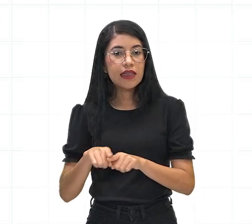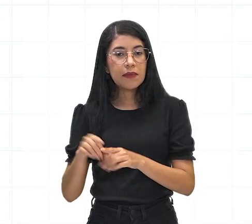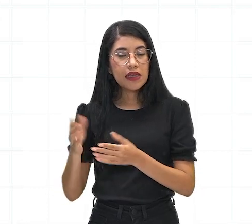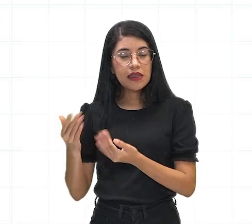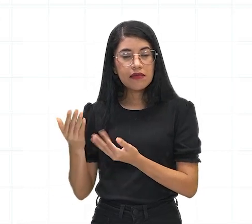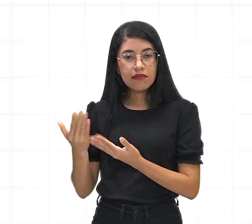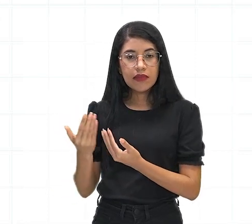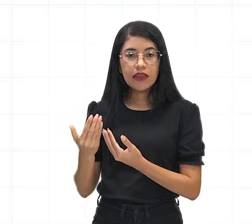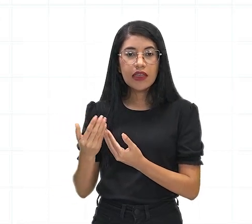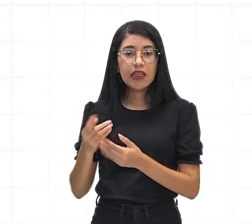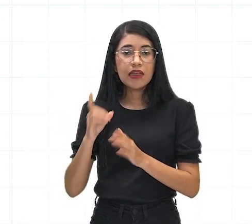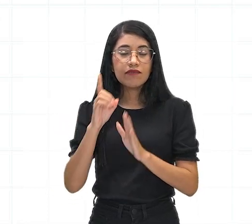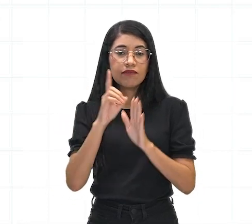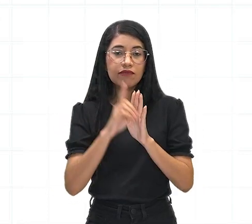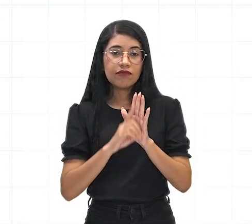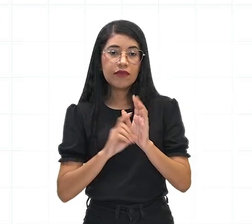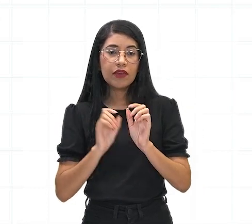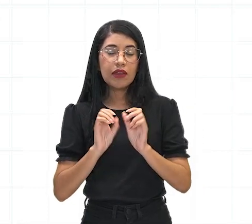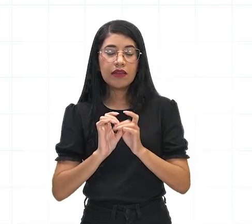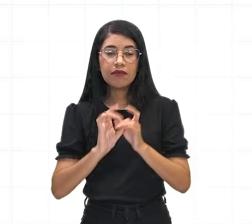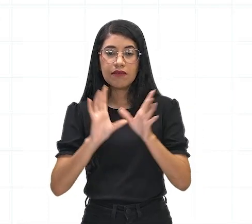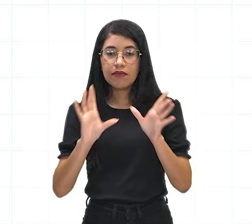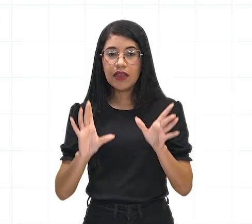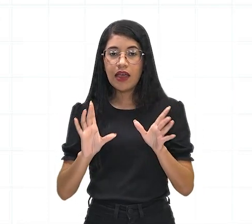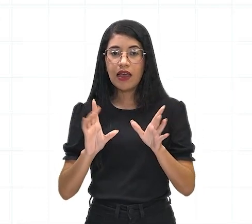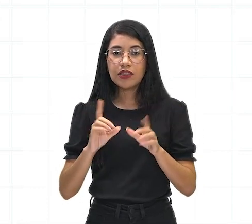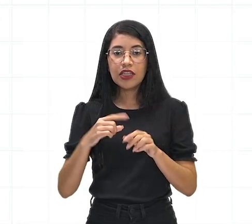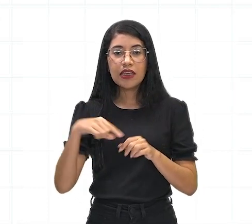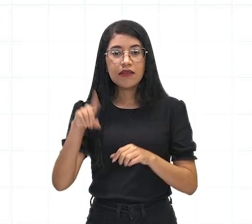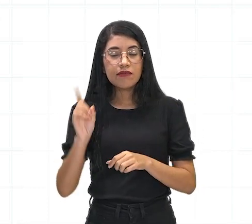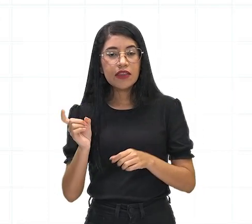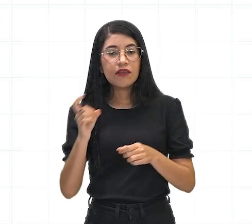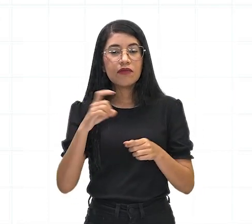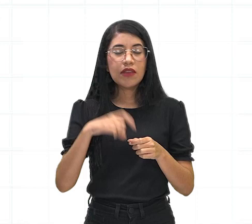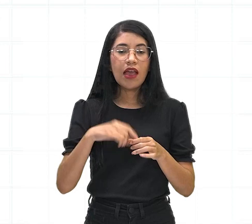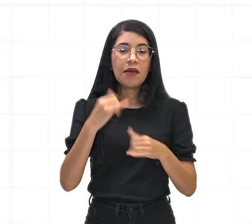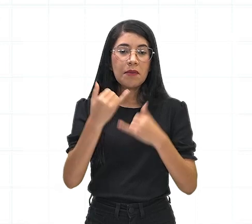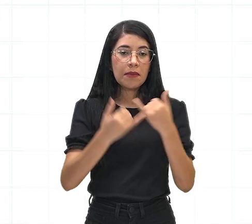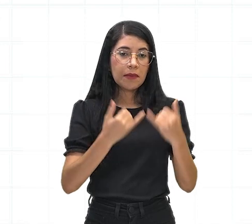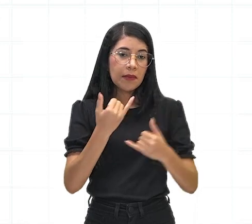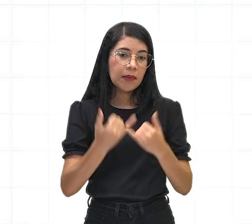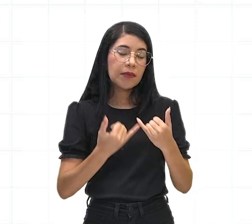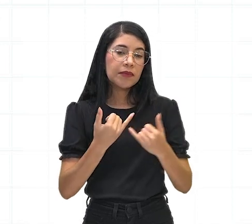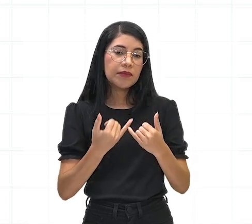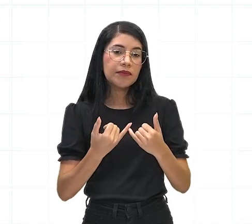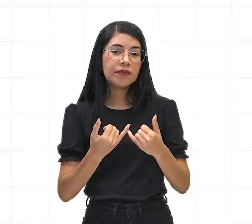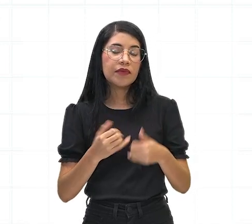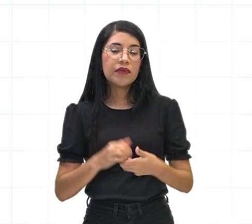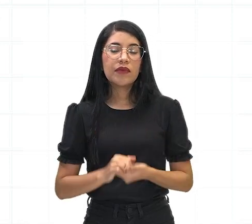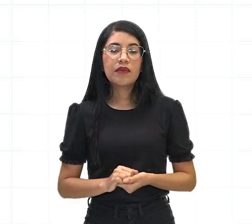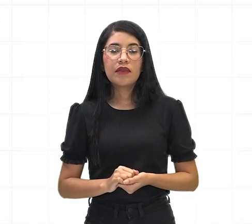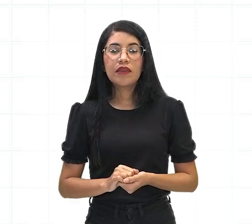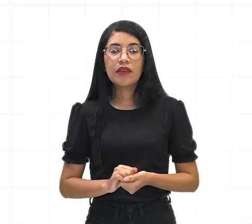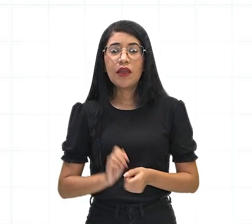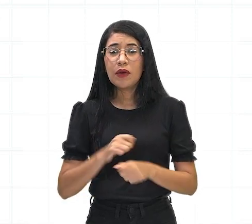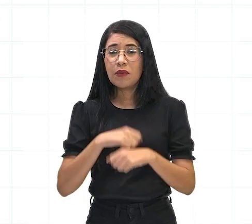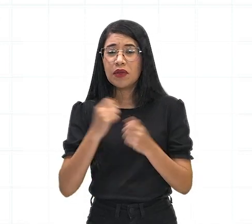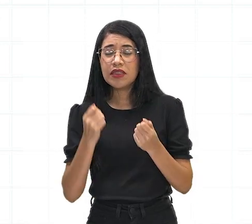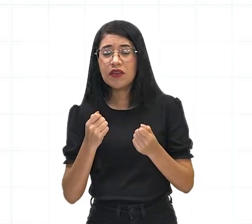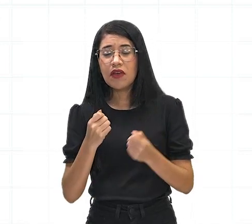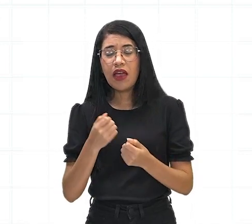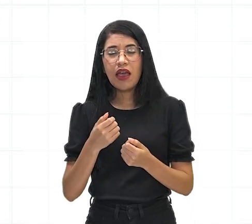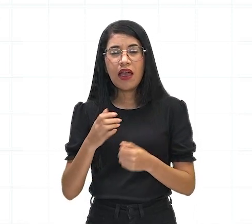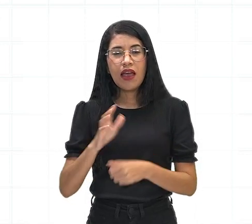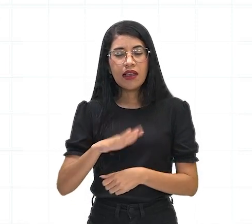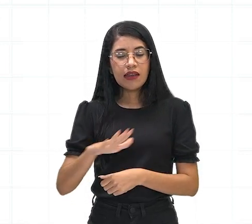de todos os adolescentes, eles têm direito à liberdade de ir e vir e de brincar. Então, não é possível, né, que uma criança